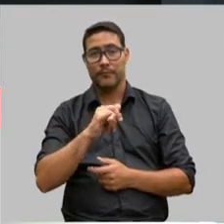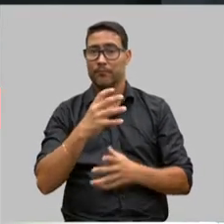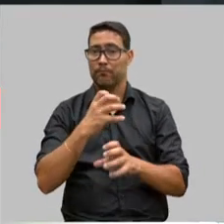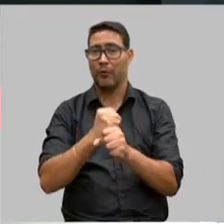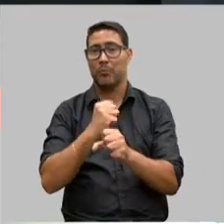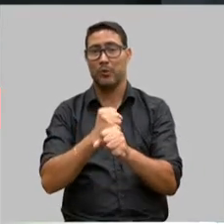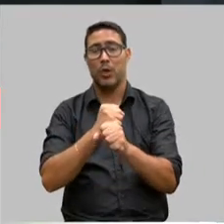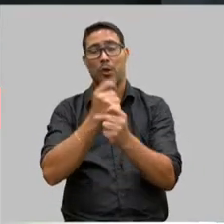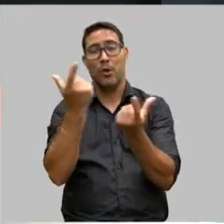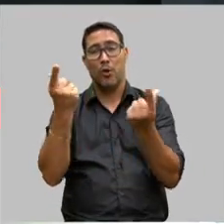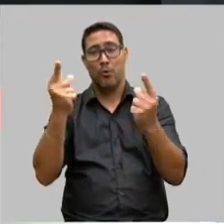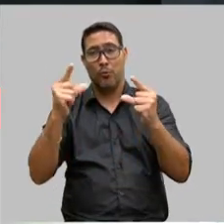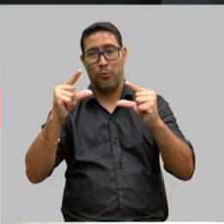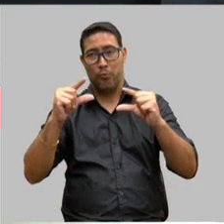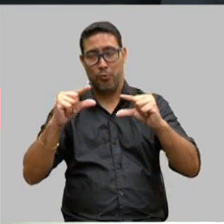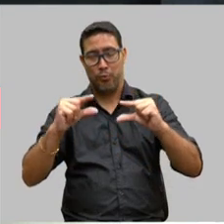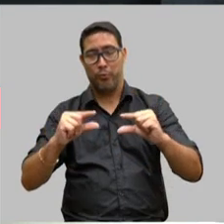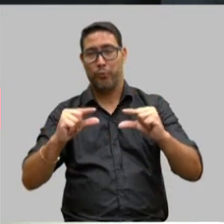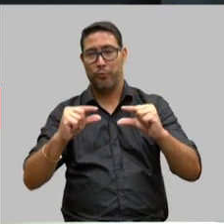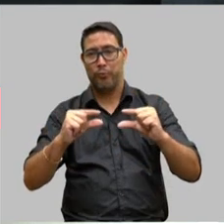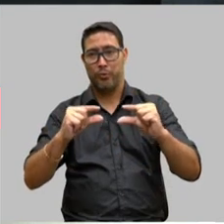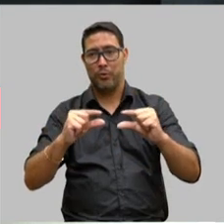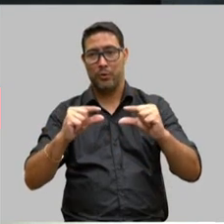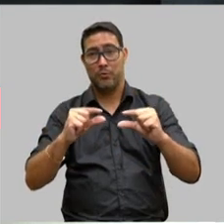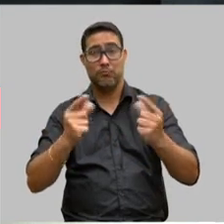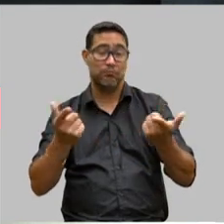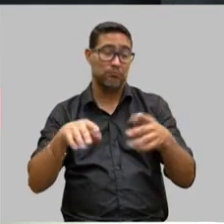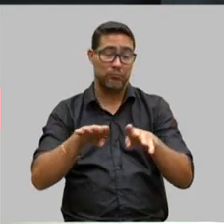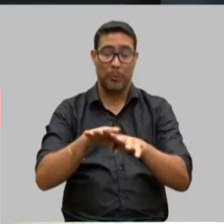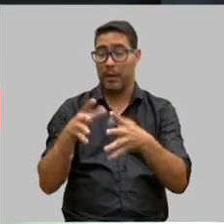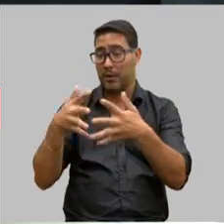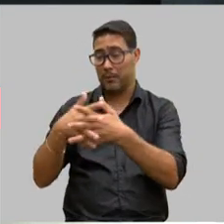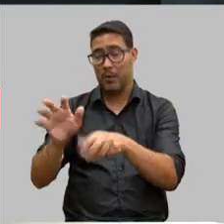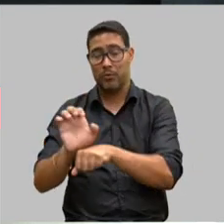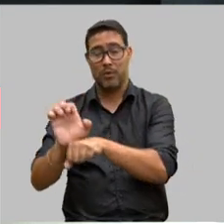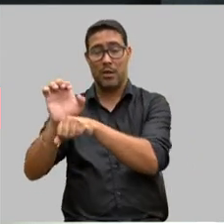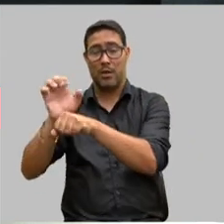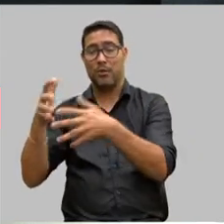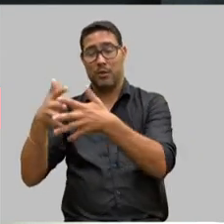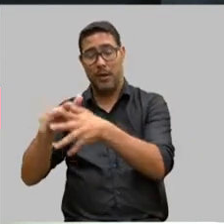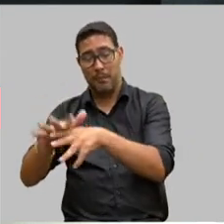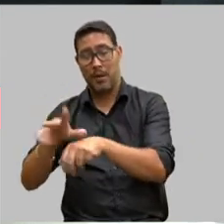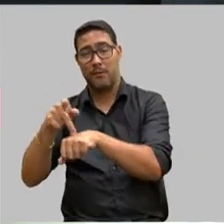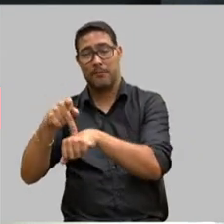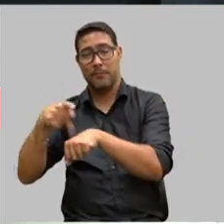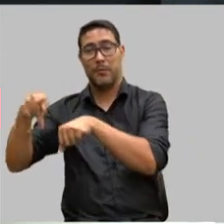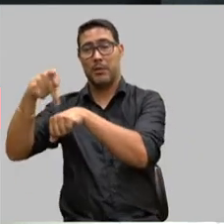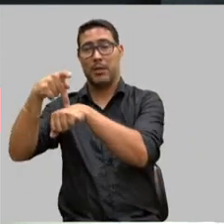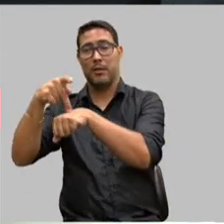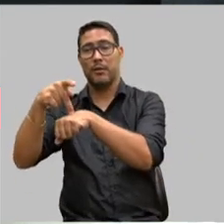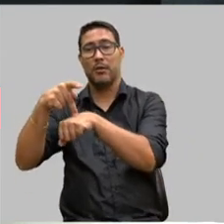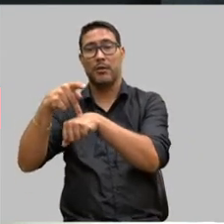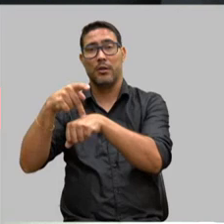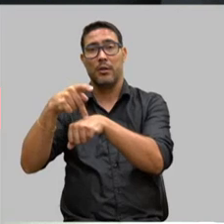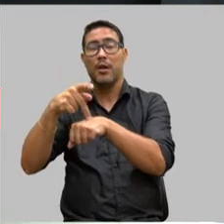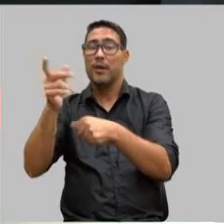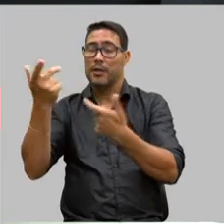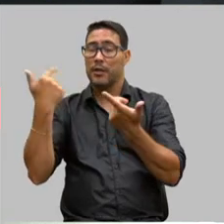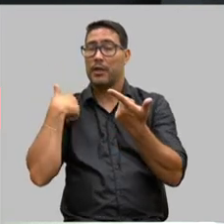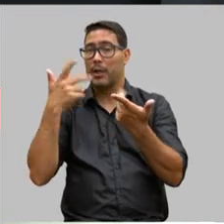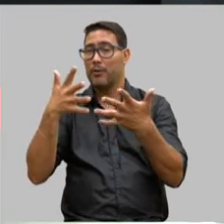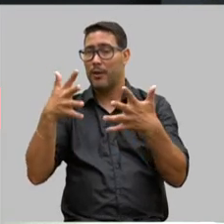você tem queda de divisas para o Estado, para o país, você tem um efeito para aquele produtor